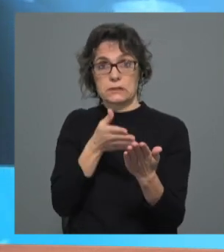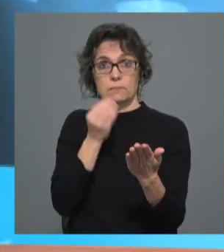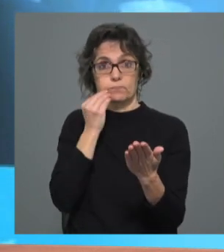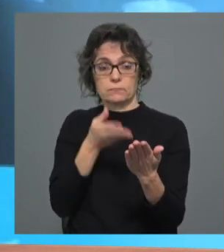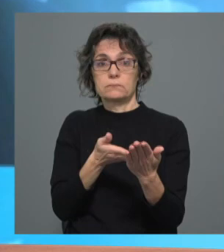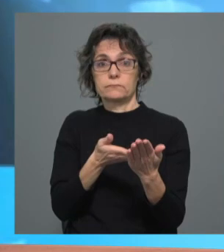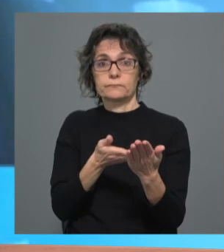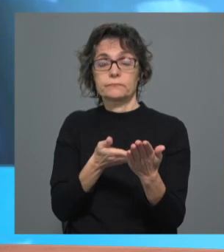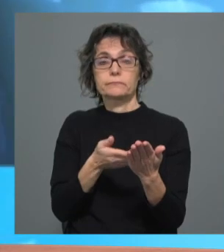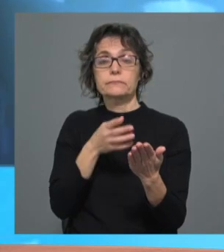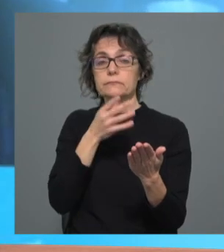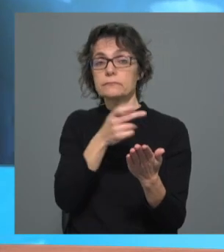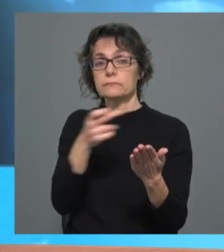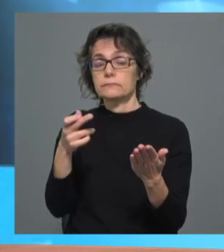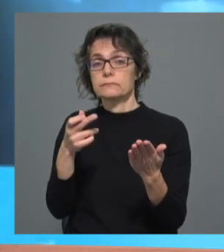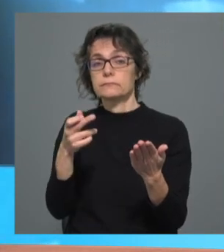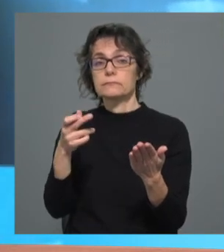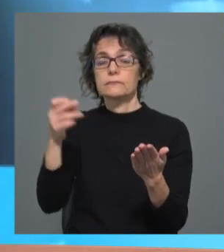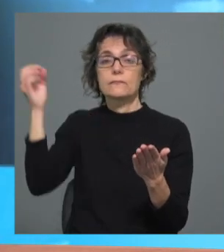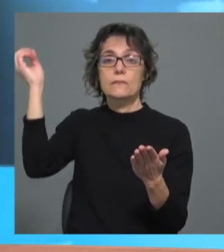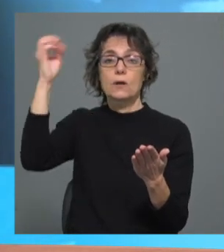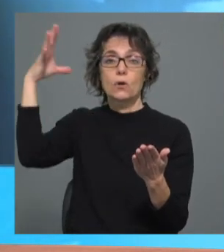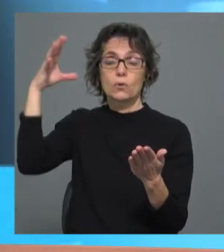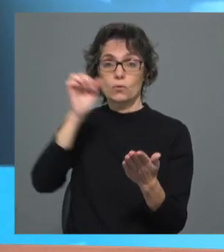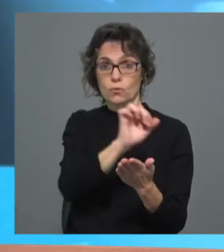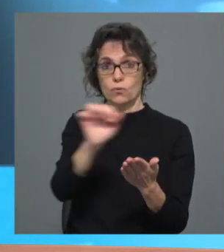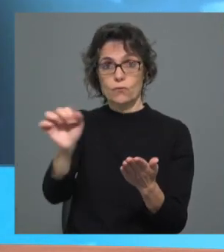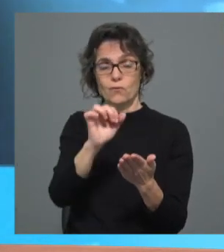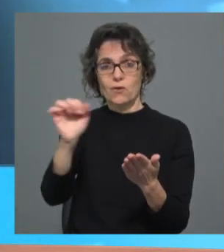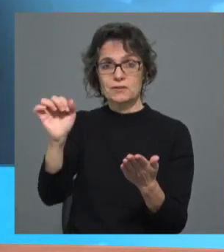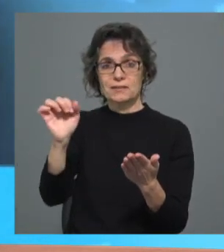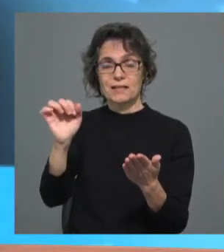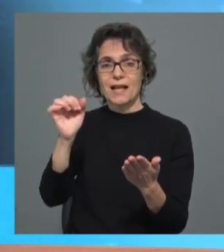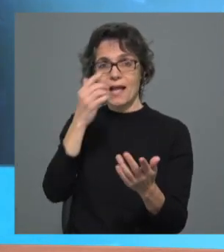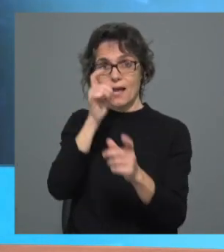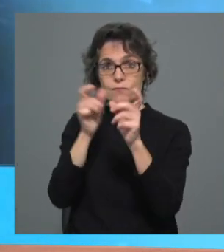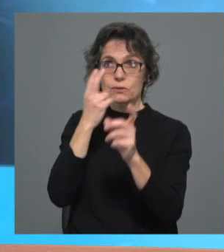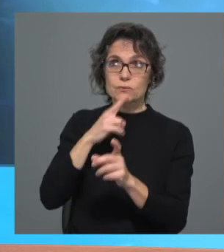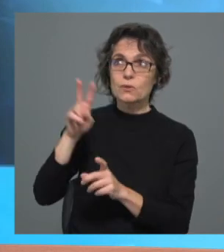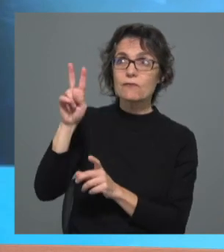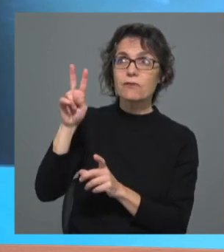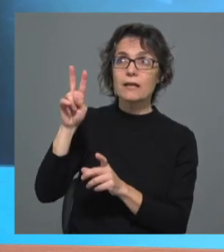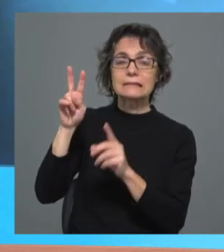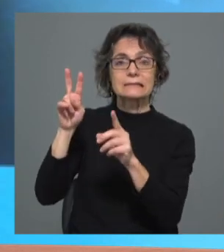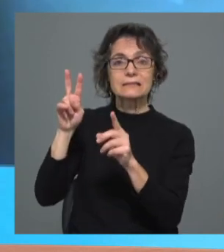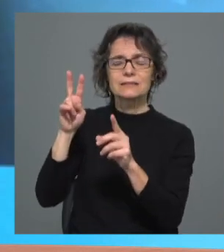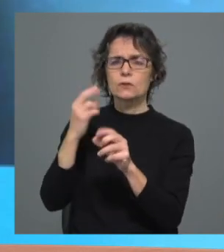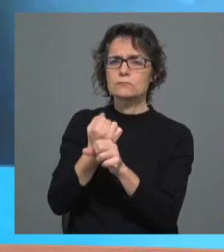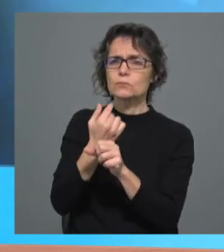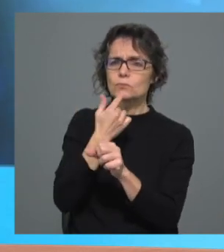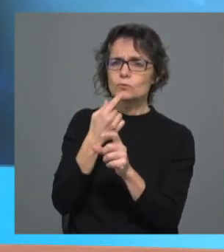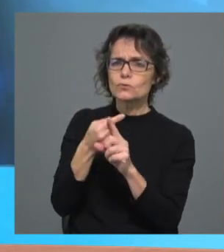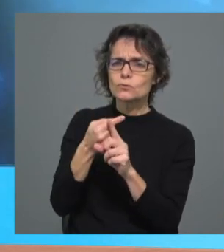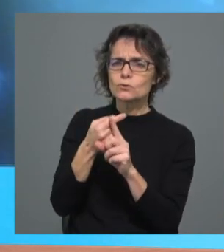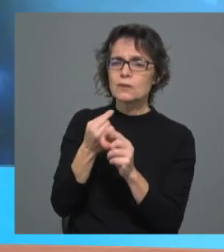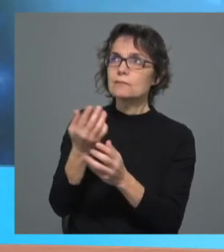Assim deve brilhar a vossa luz diante dos homens, para que, vendo as vossas boas obras, glorifiquem o vosso Pai que está nos céus. Portanto,